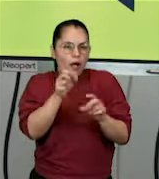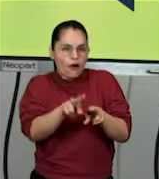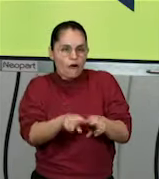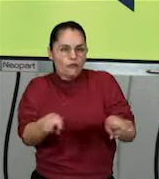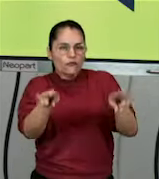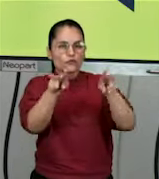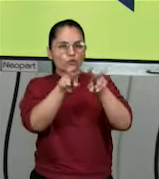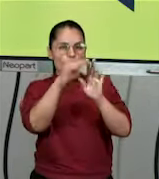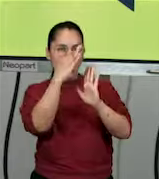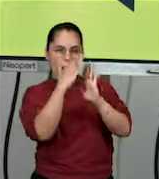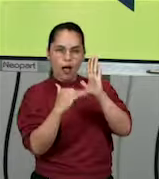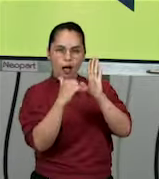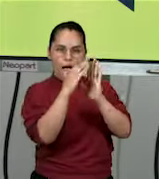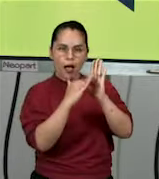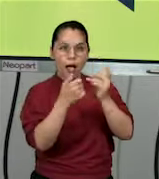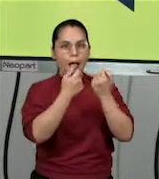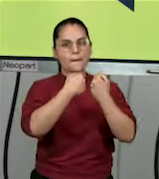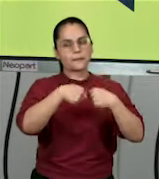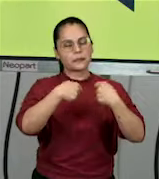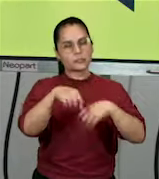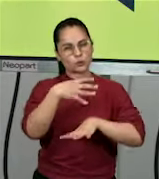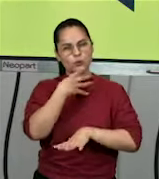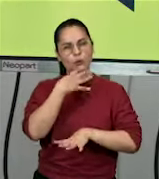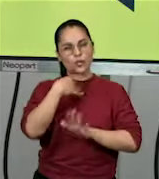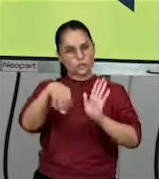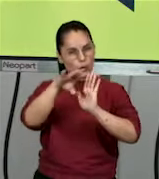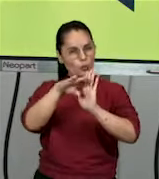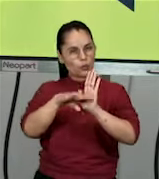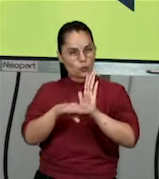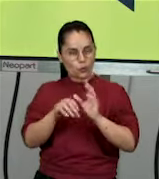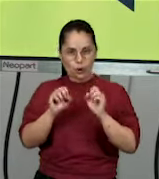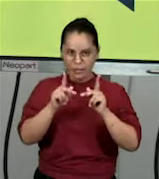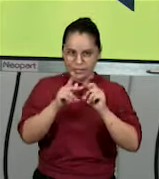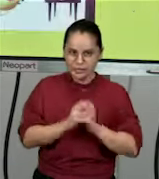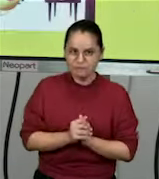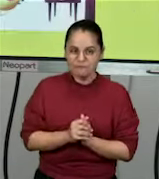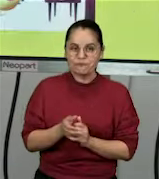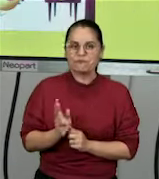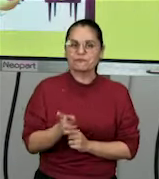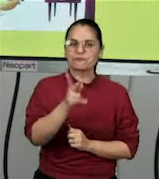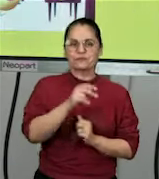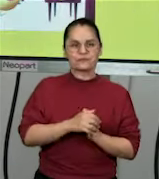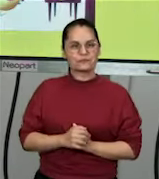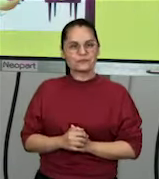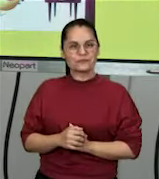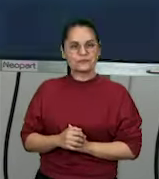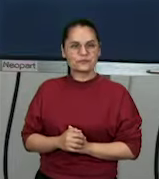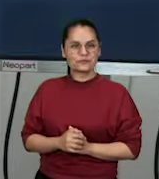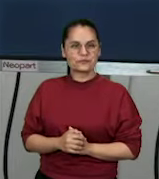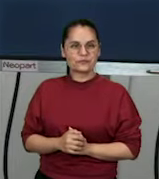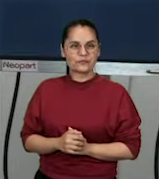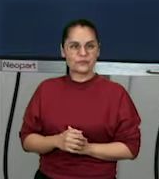pintura, eu preciso conhecer sobre os elementos dessa obra. Vamos lá, continuando.